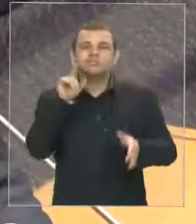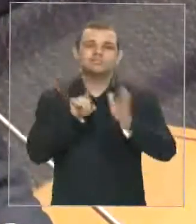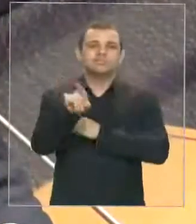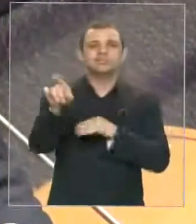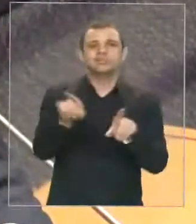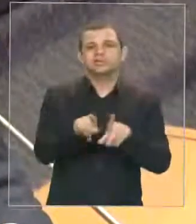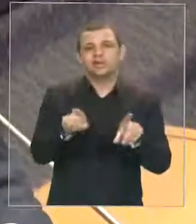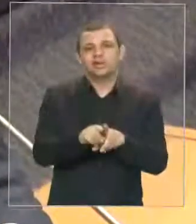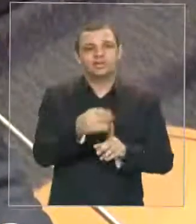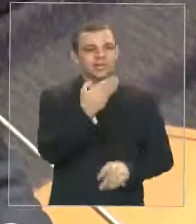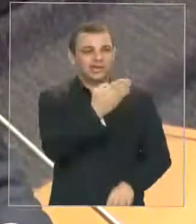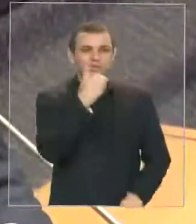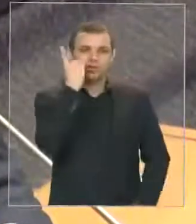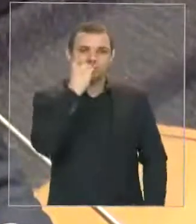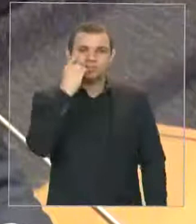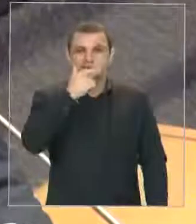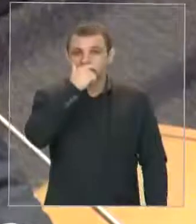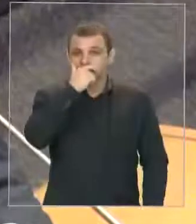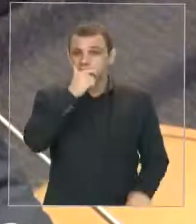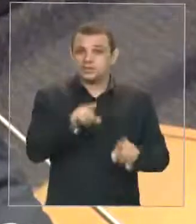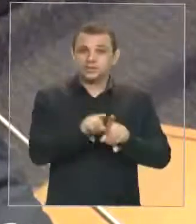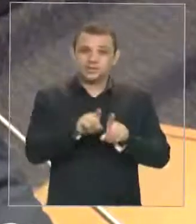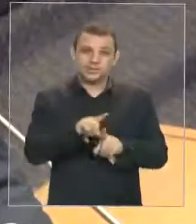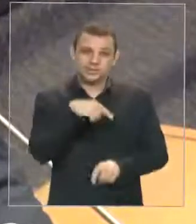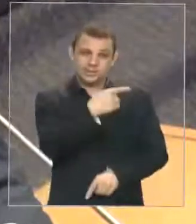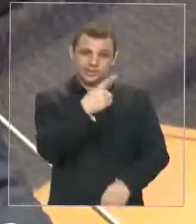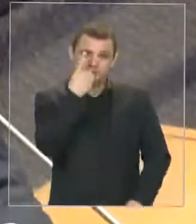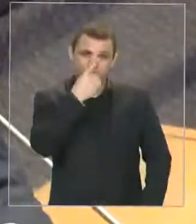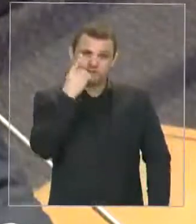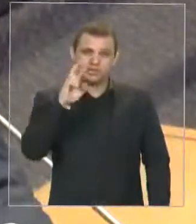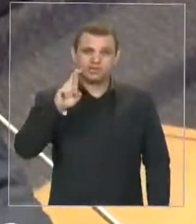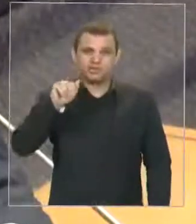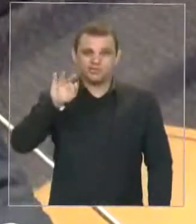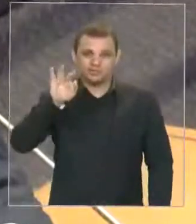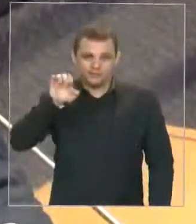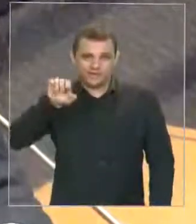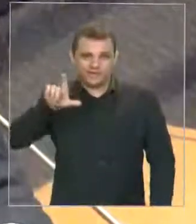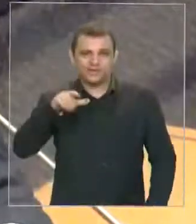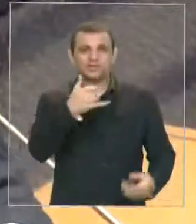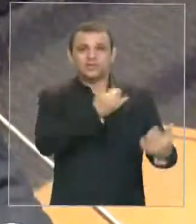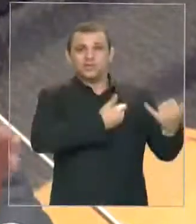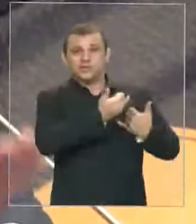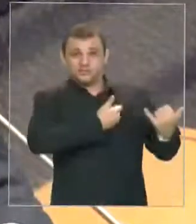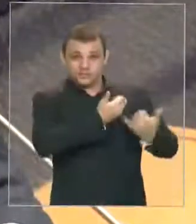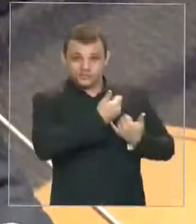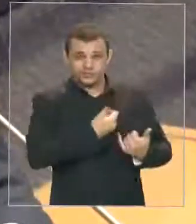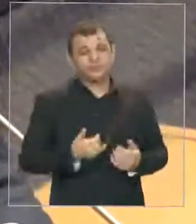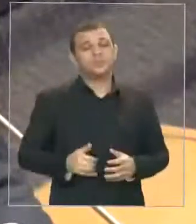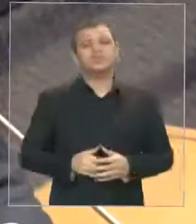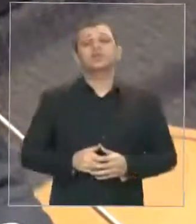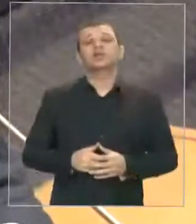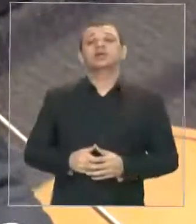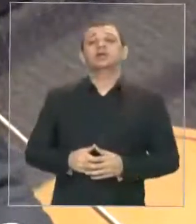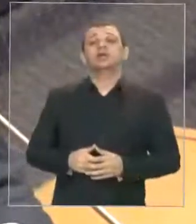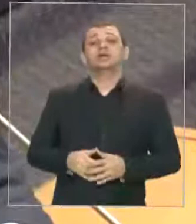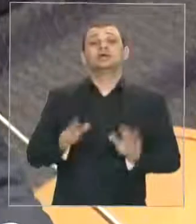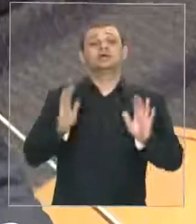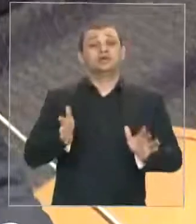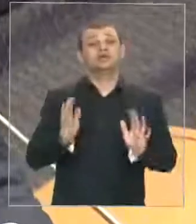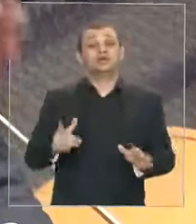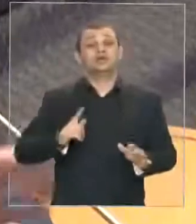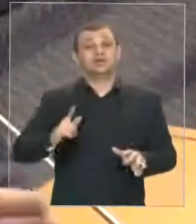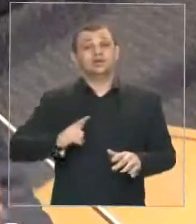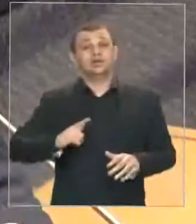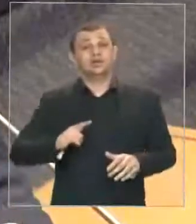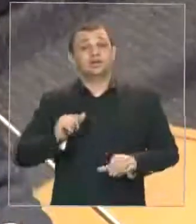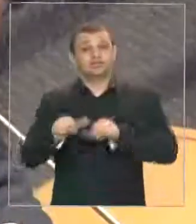deputado Rafael me passaram o que aconteceu. Aqui lhe parabenizar, e a gente tenta essa reforma, deputado, pela segunda vez. Eu, na legislatura passada,